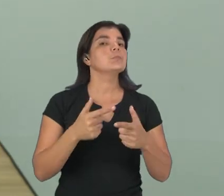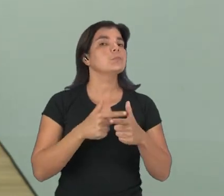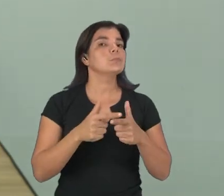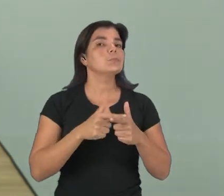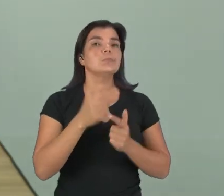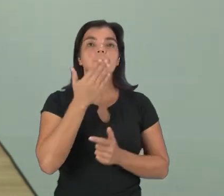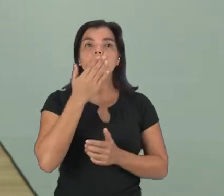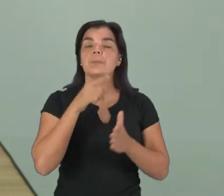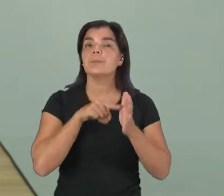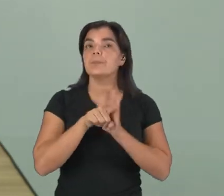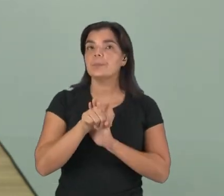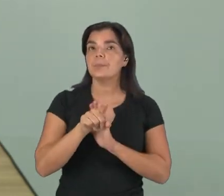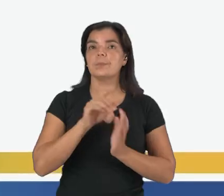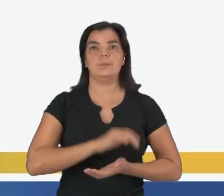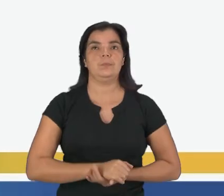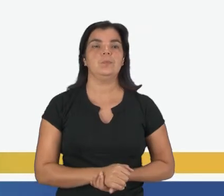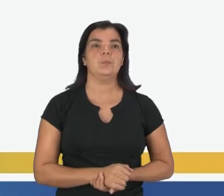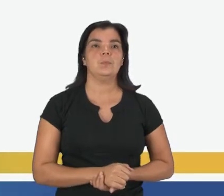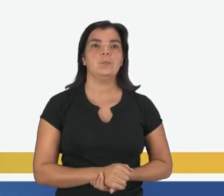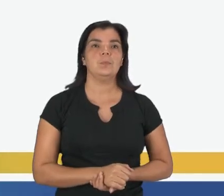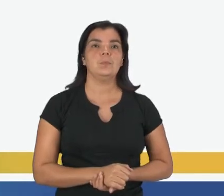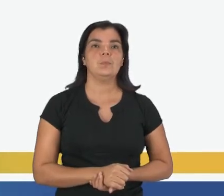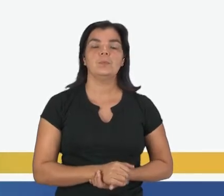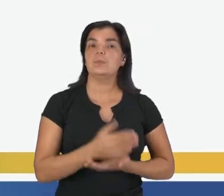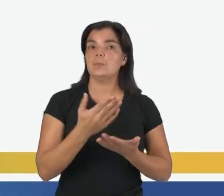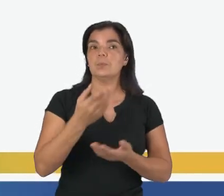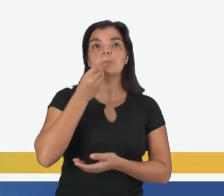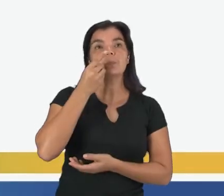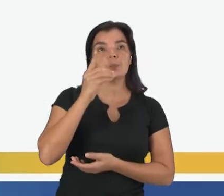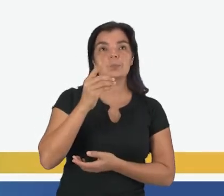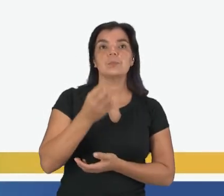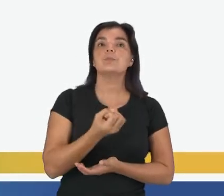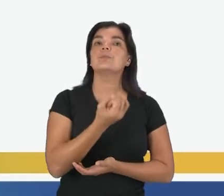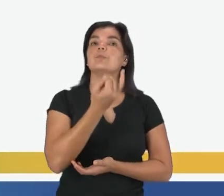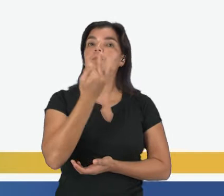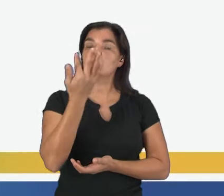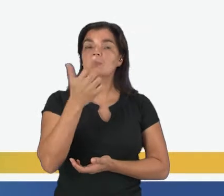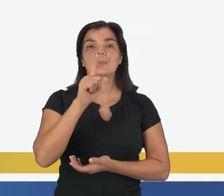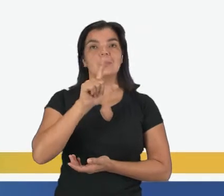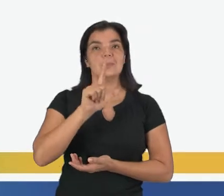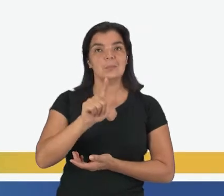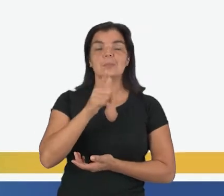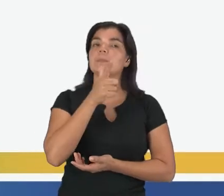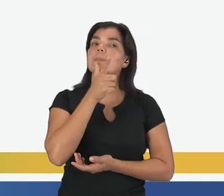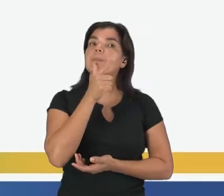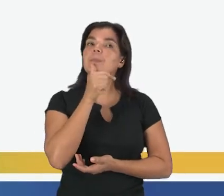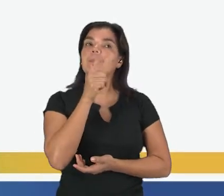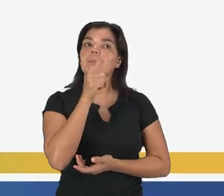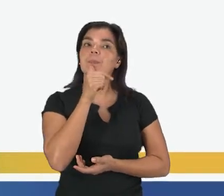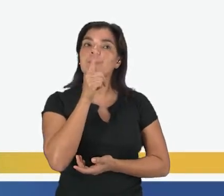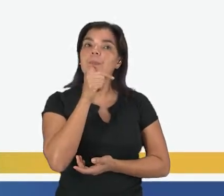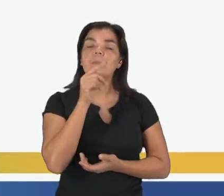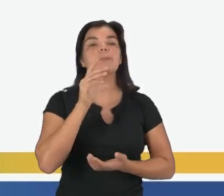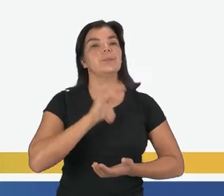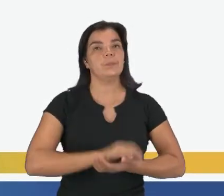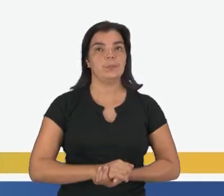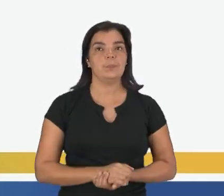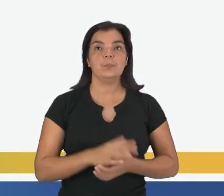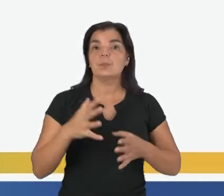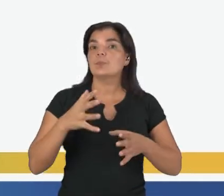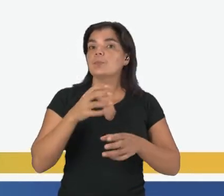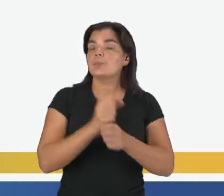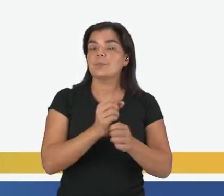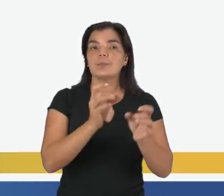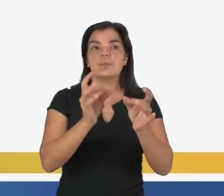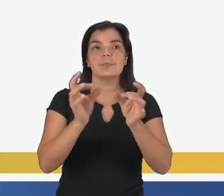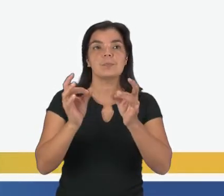está perguntando? Olha só, nesse dia, quantos litros de água mineral no total